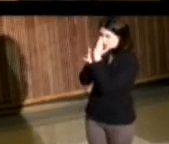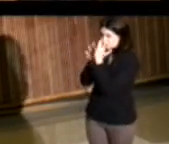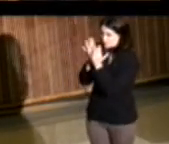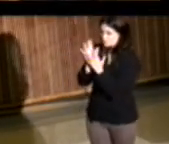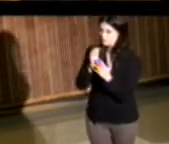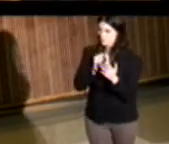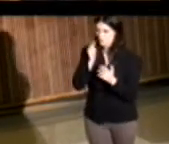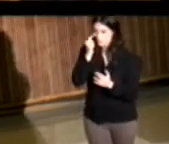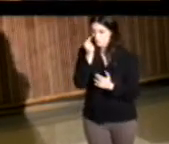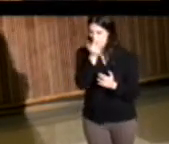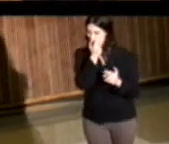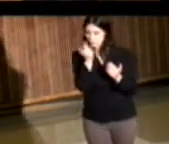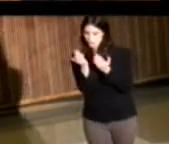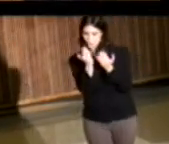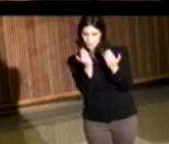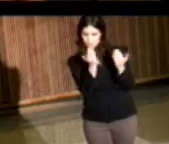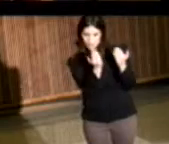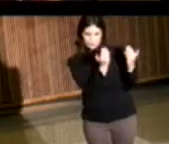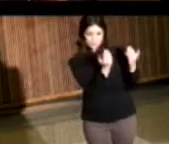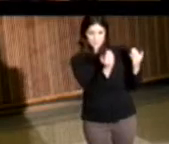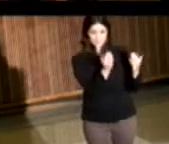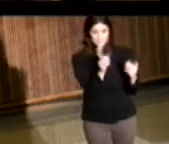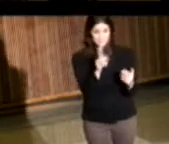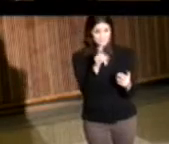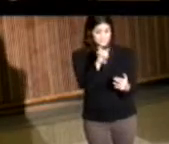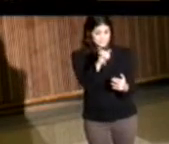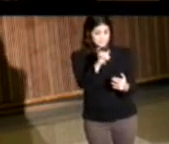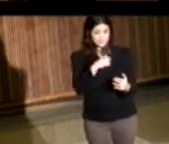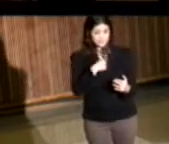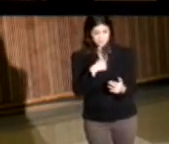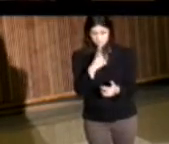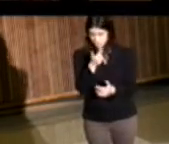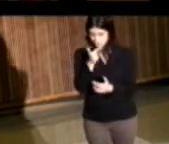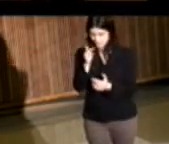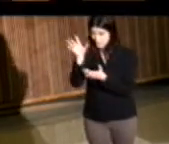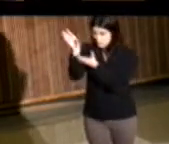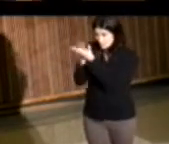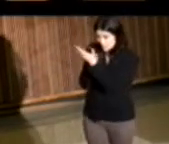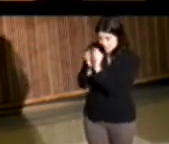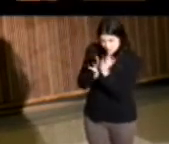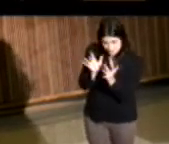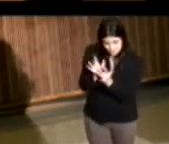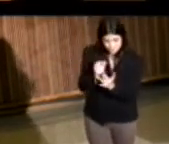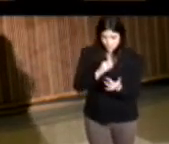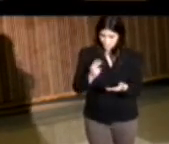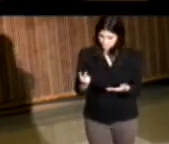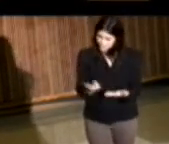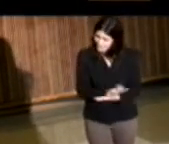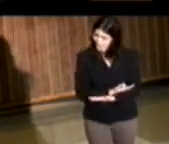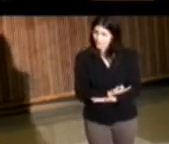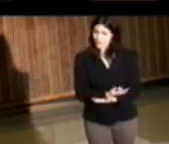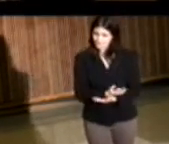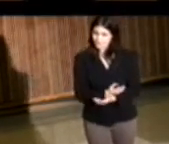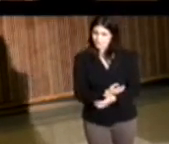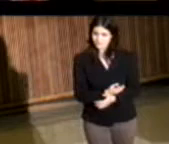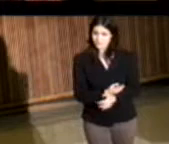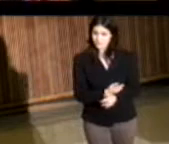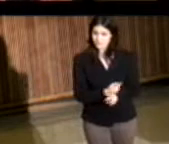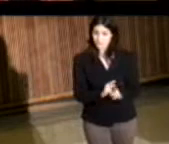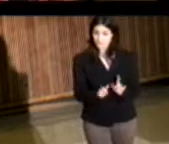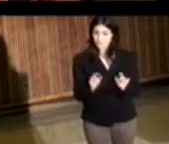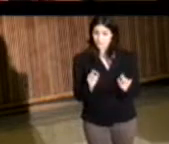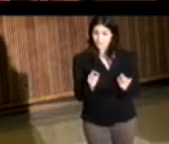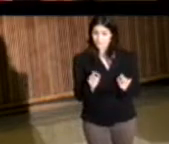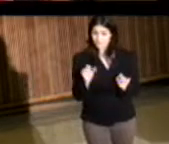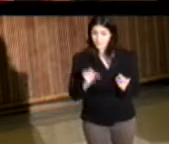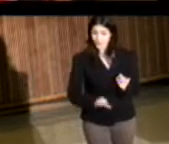para olhar para as pessoas, o meu juízo não somente vai ser errado, mas o meu juízo vai ser, presta